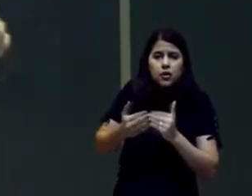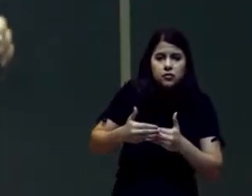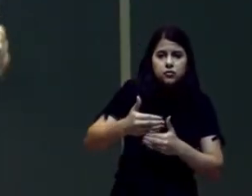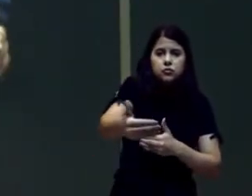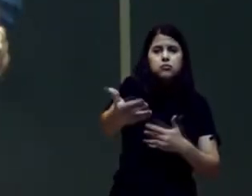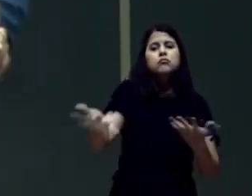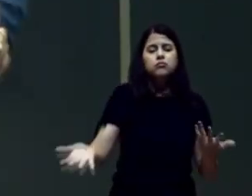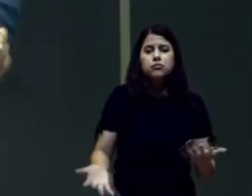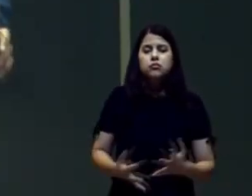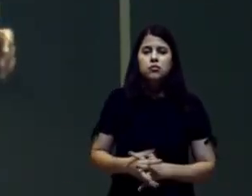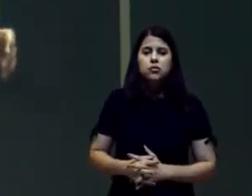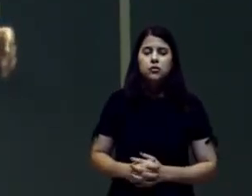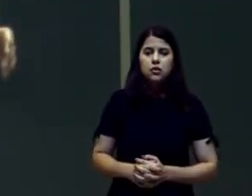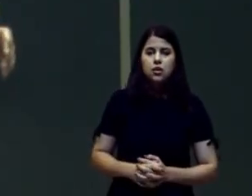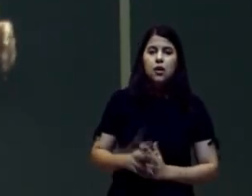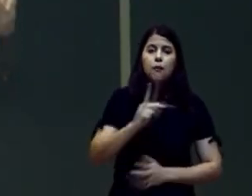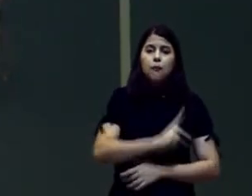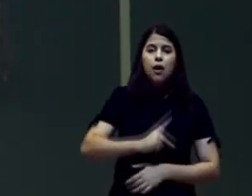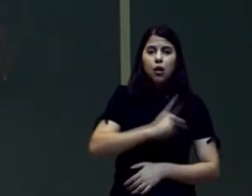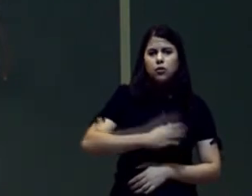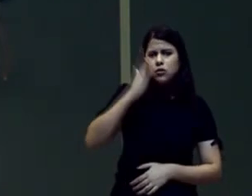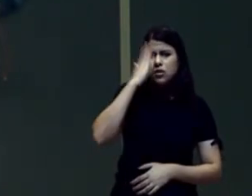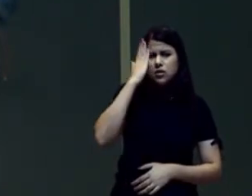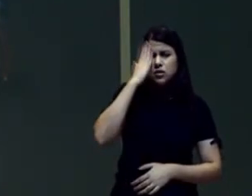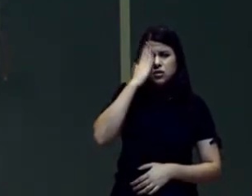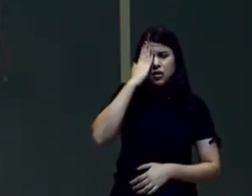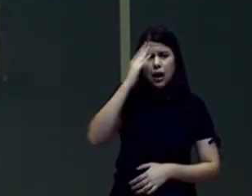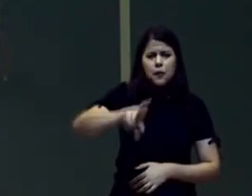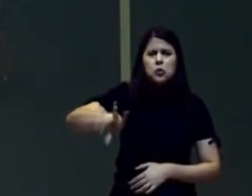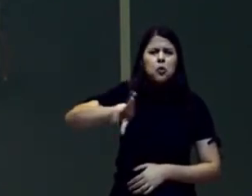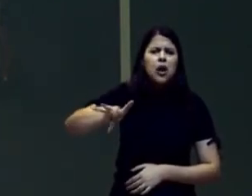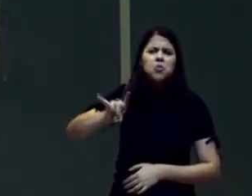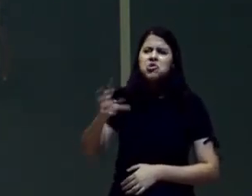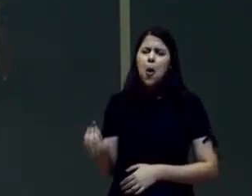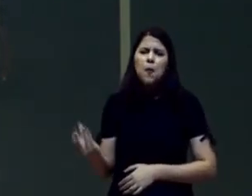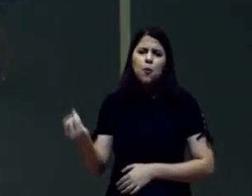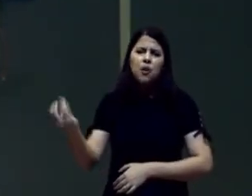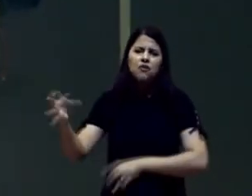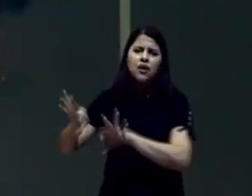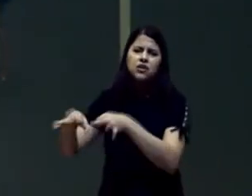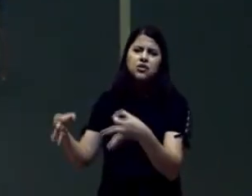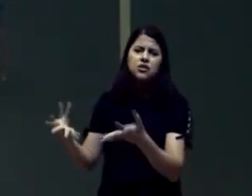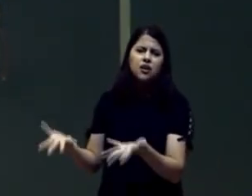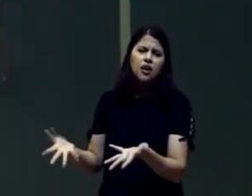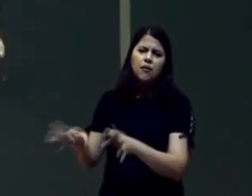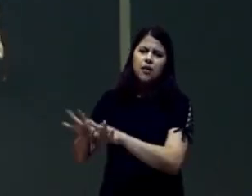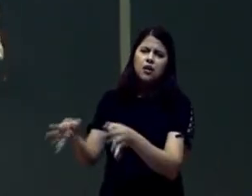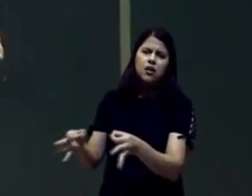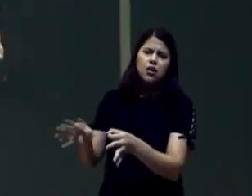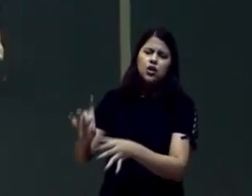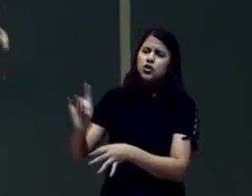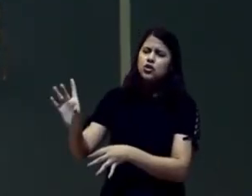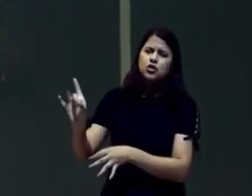em Mileto. Paulo agora sabe que não era somente uma viagem. Paulo agora sabe que não era somente um